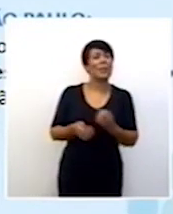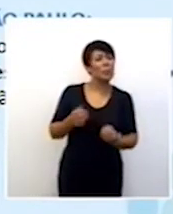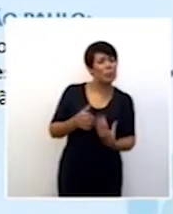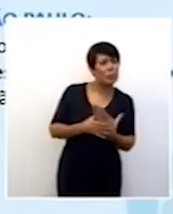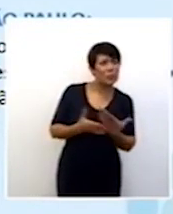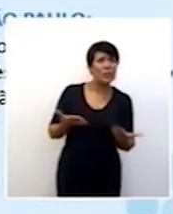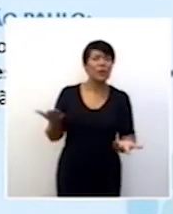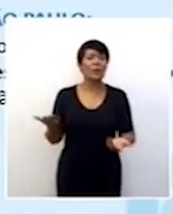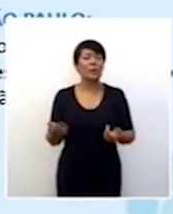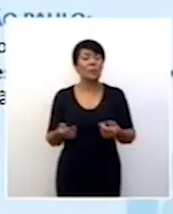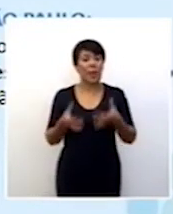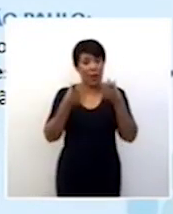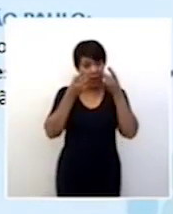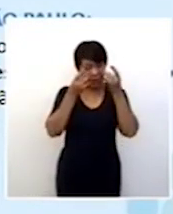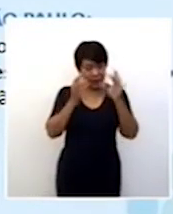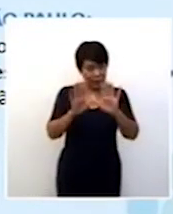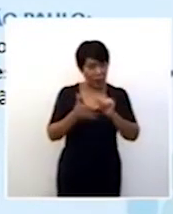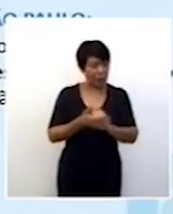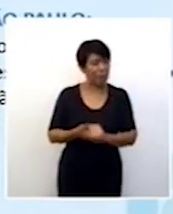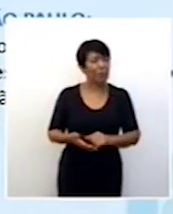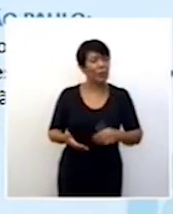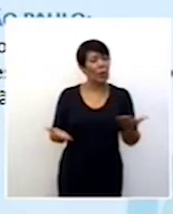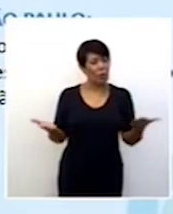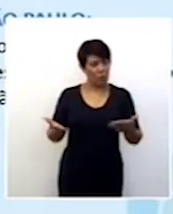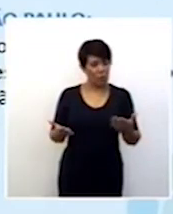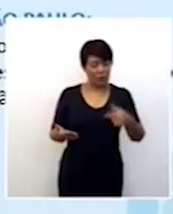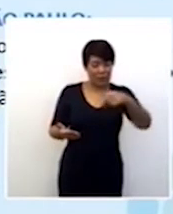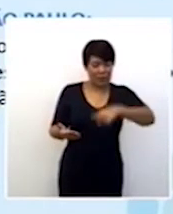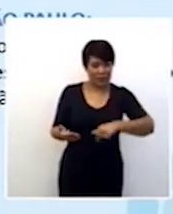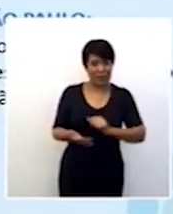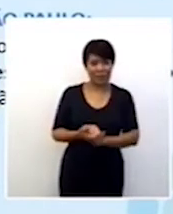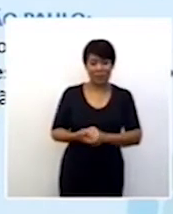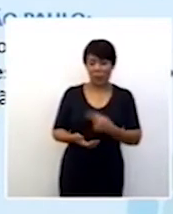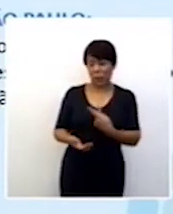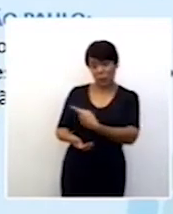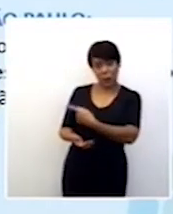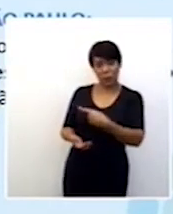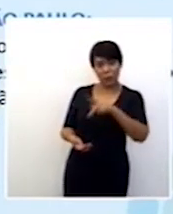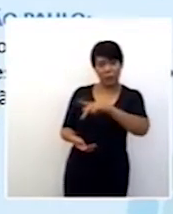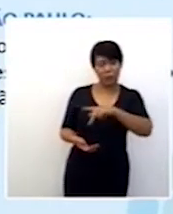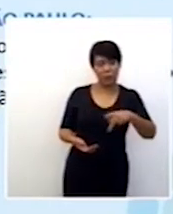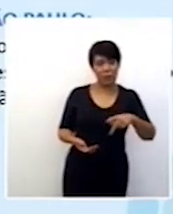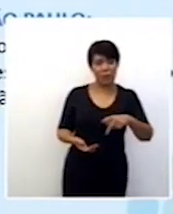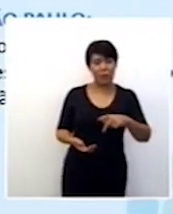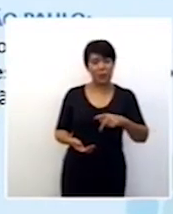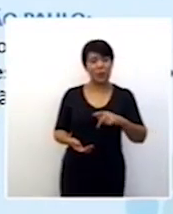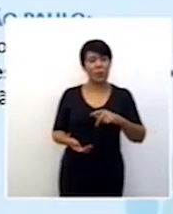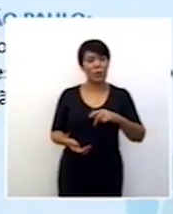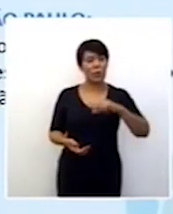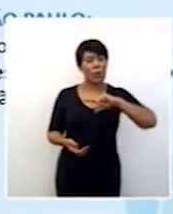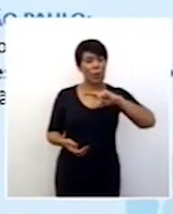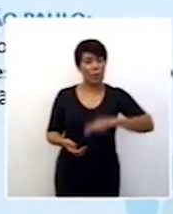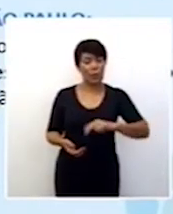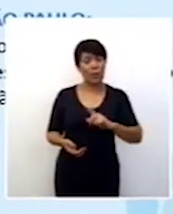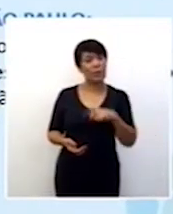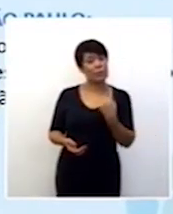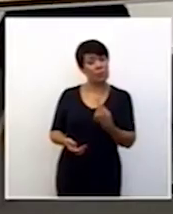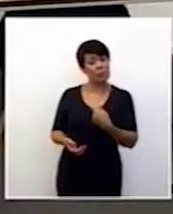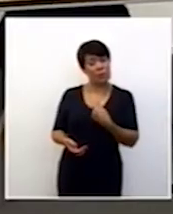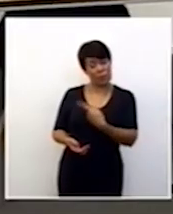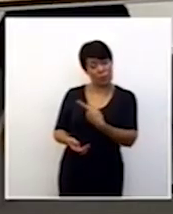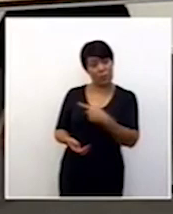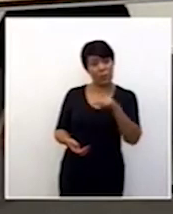produção. Presta atenção, hoje, nós aqui, atuando como professores de língua portuguesa, a gente fez uma escolha. O